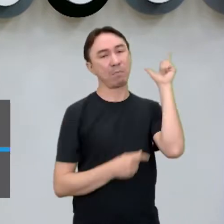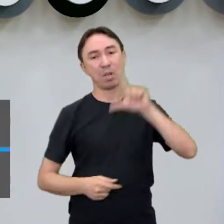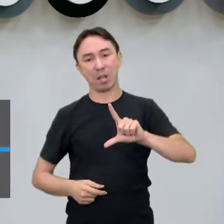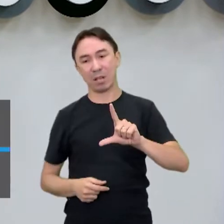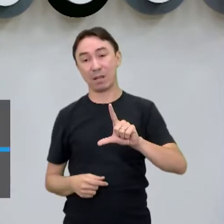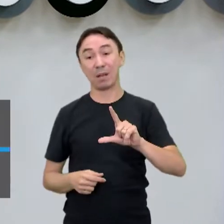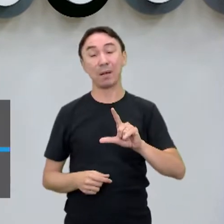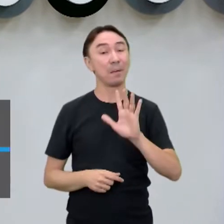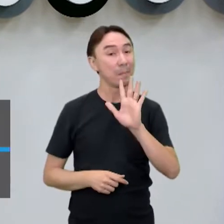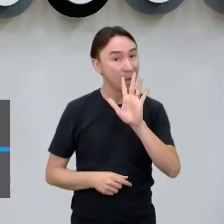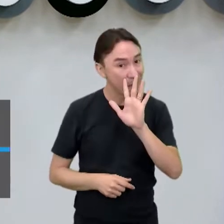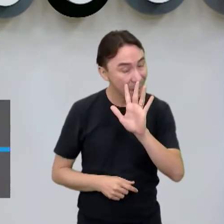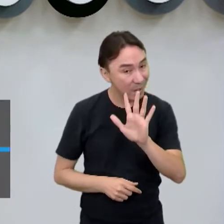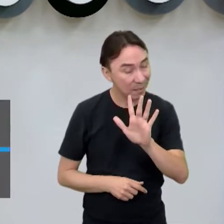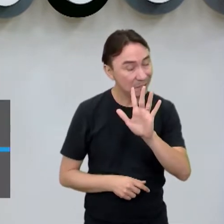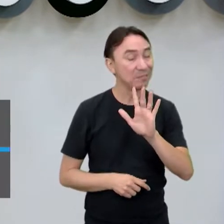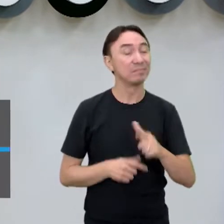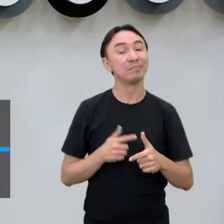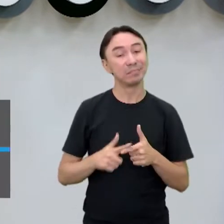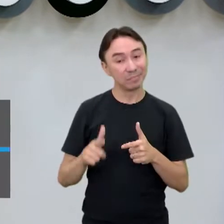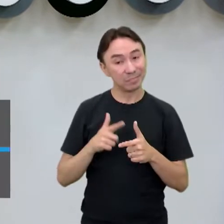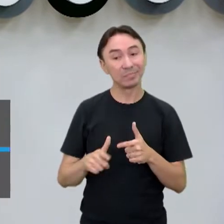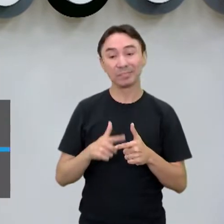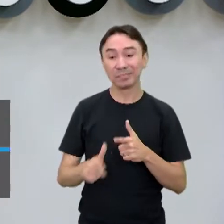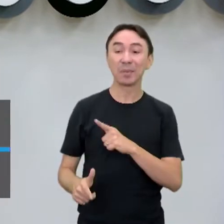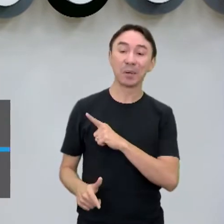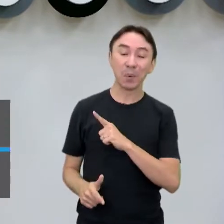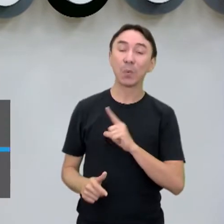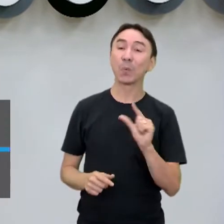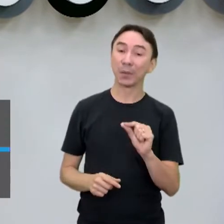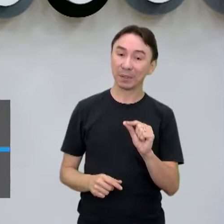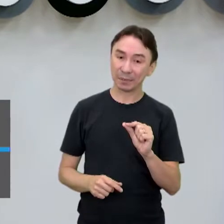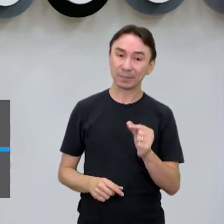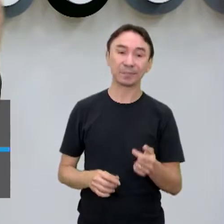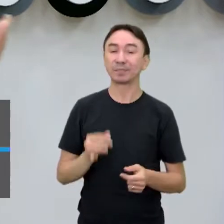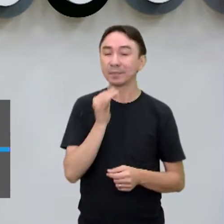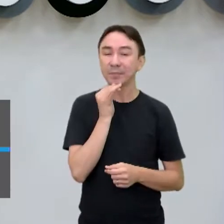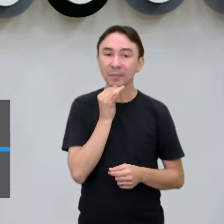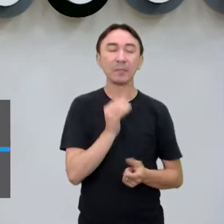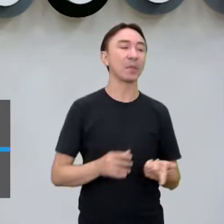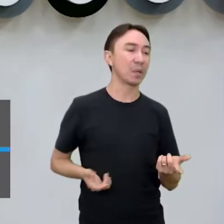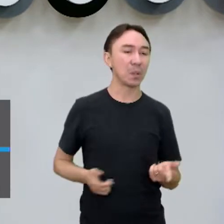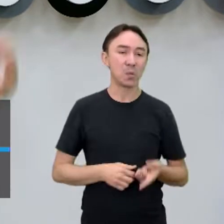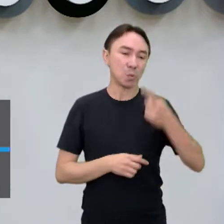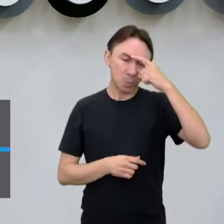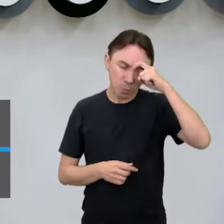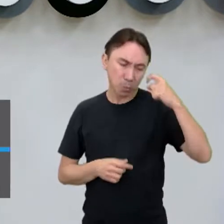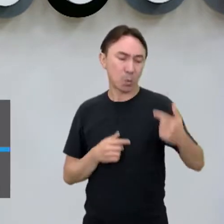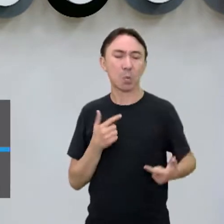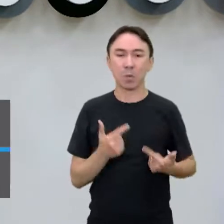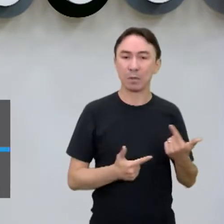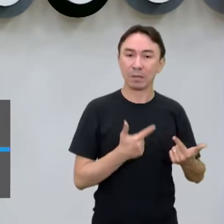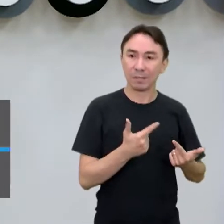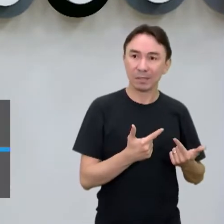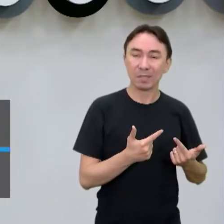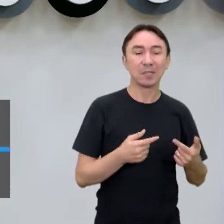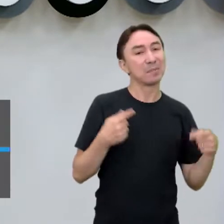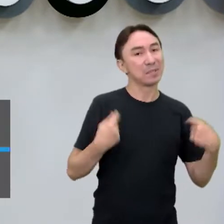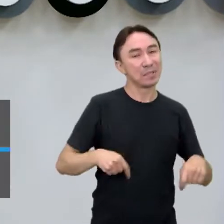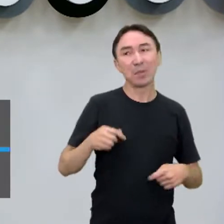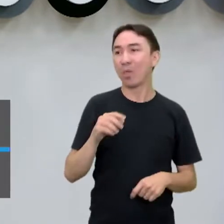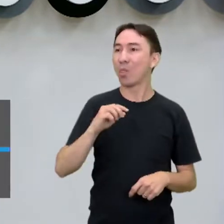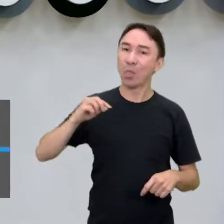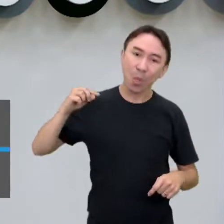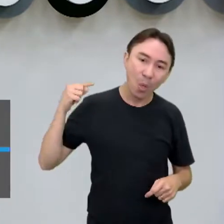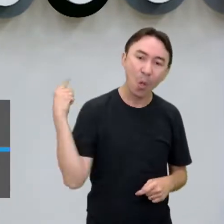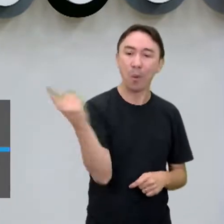tem um problema, porque a meritocracia ela estabelece que para você ter o mesmo mérito e a mesma oportunidade, todo mundo está em pé de igualdade.